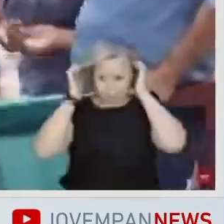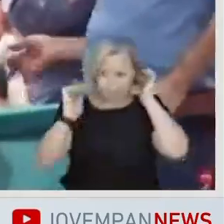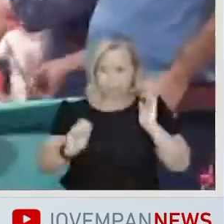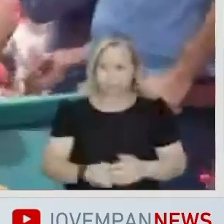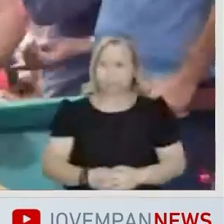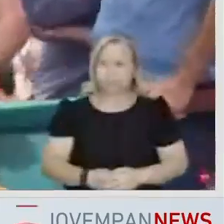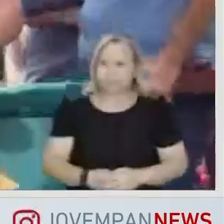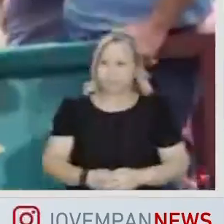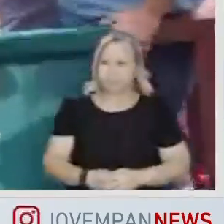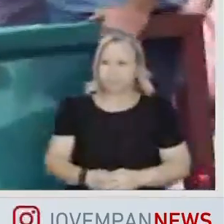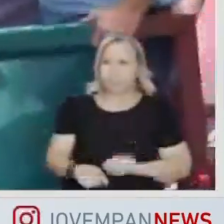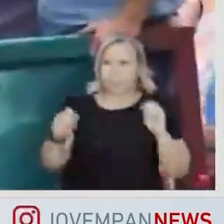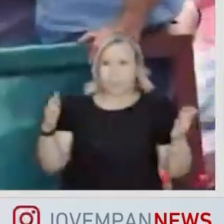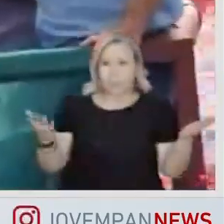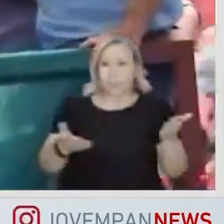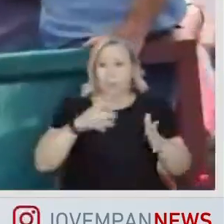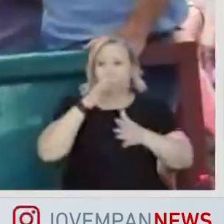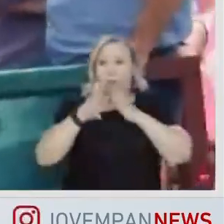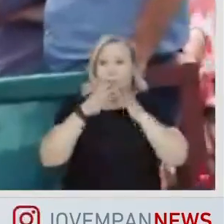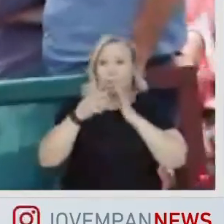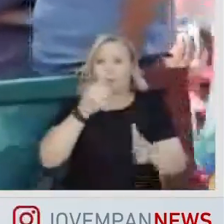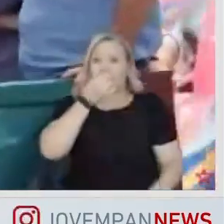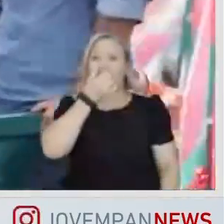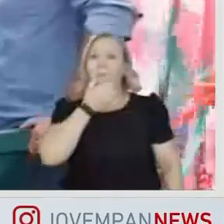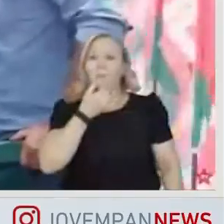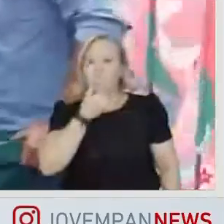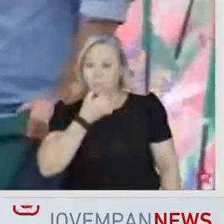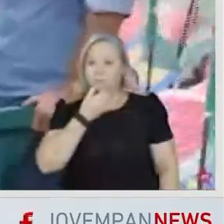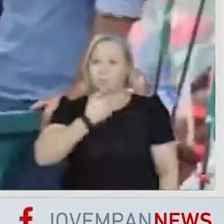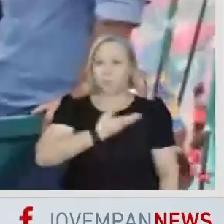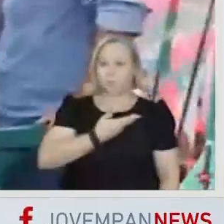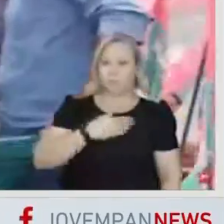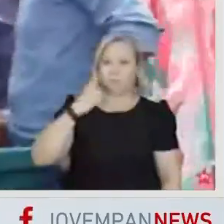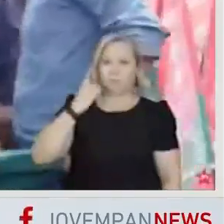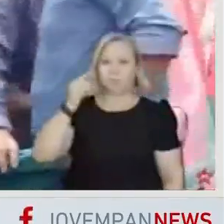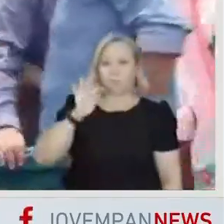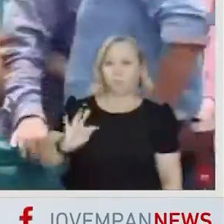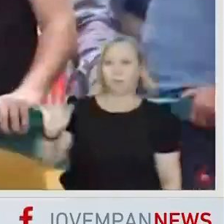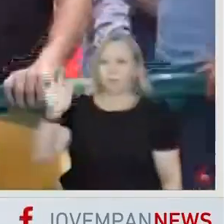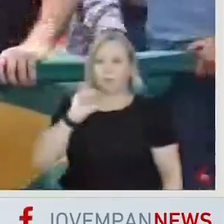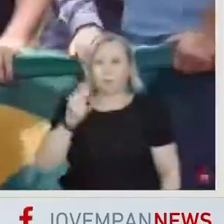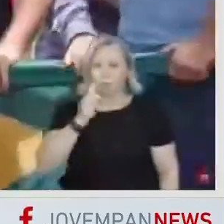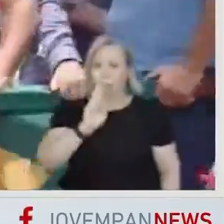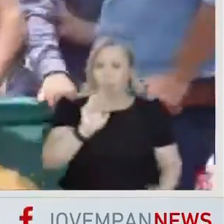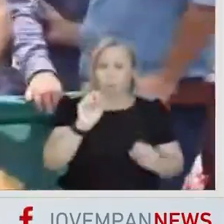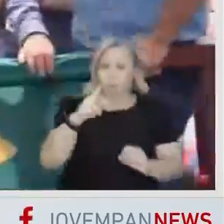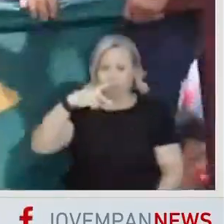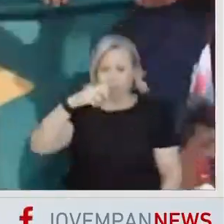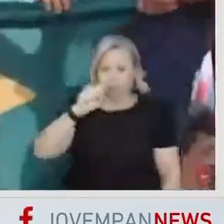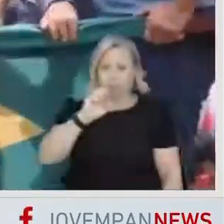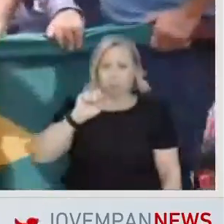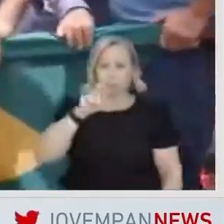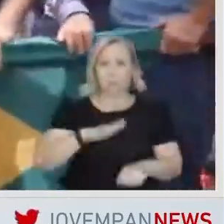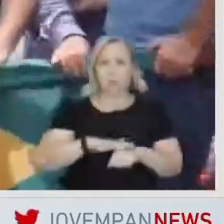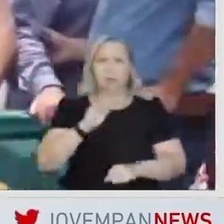que o Lula... proposta entre aspas, né, porque o Lula não apresentou nenhuma proposta nas eleições, né, mas projetos que o governo que ganhou as